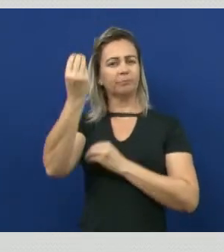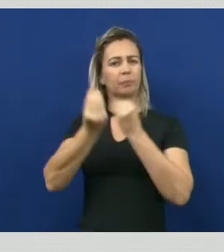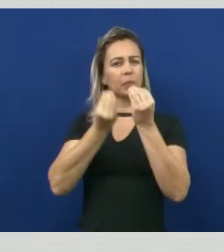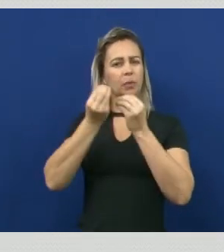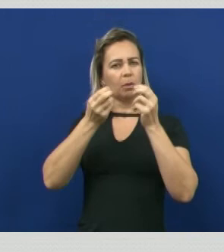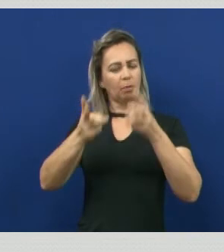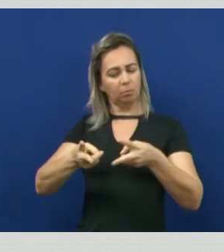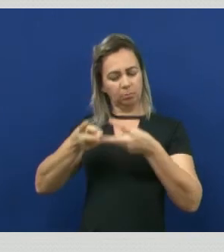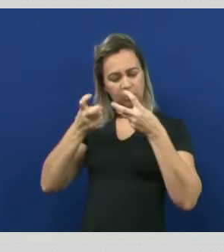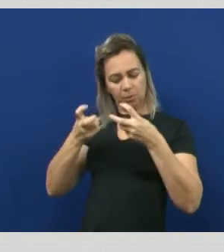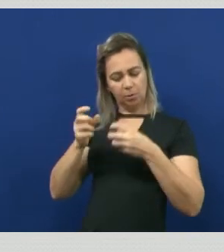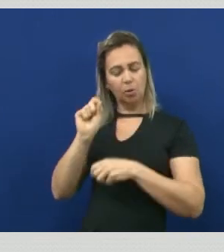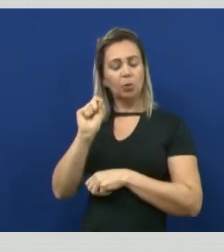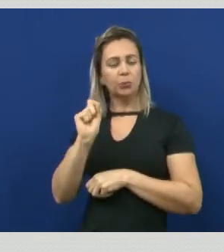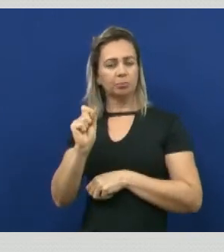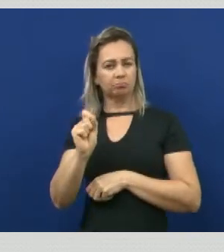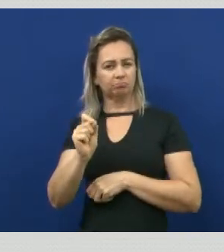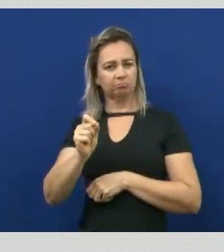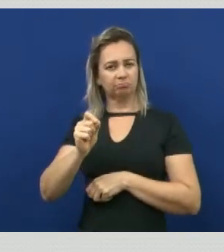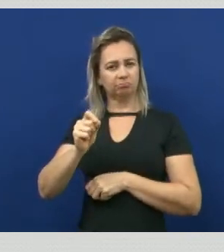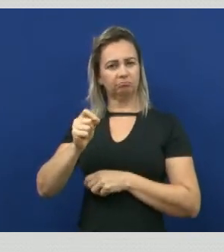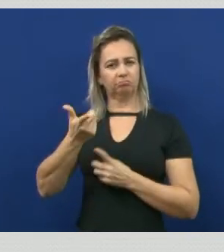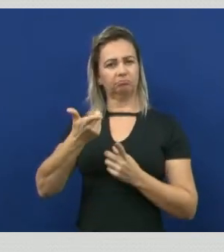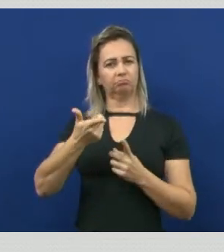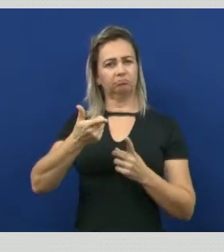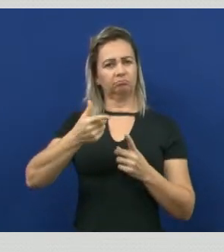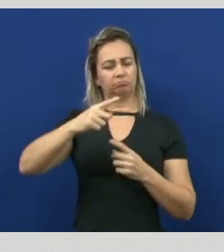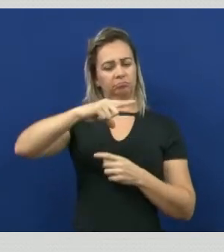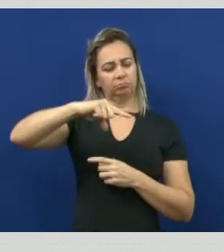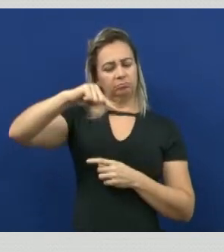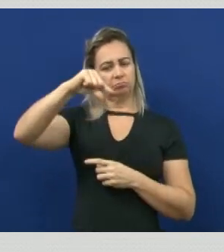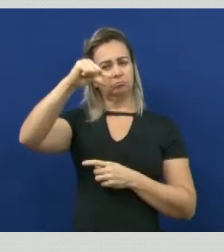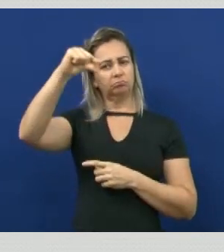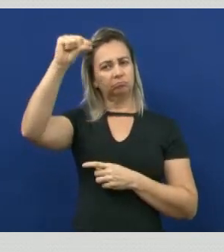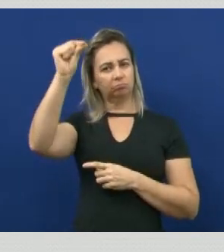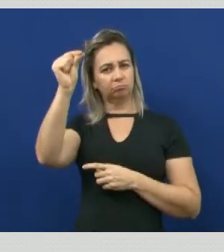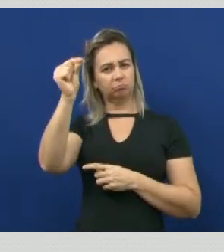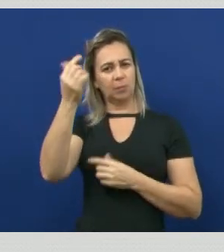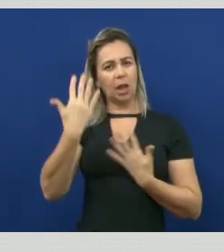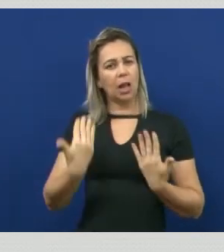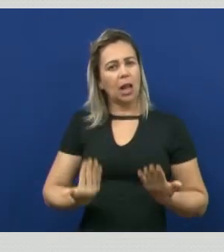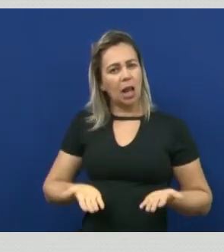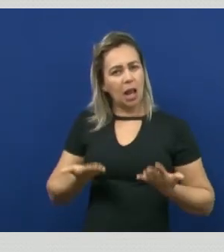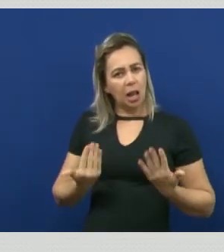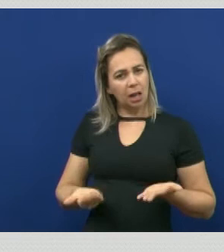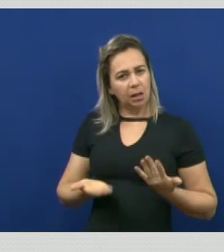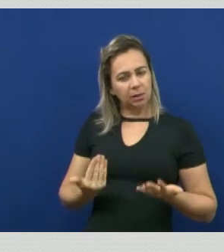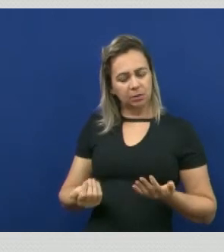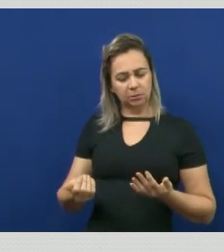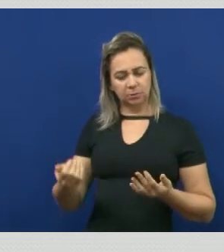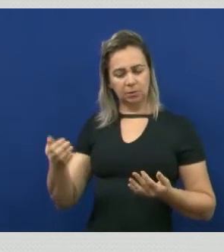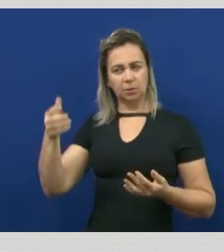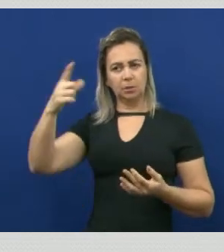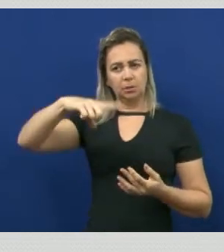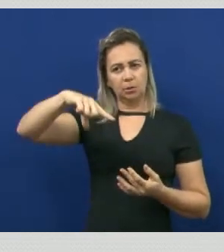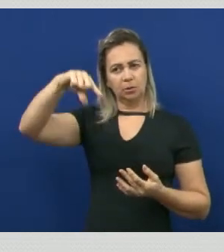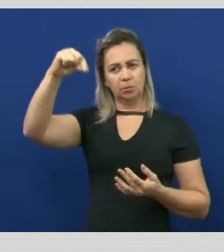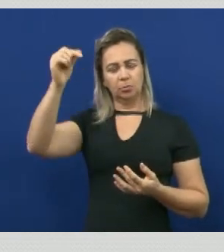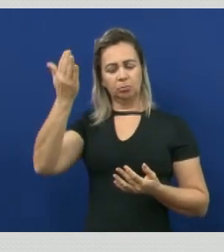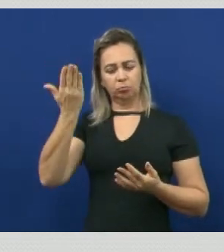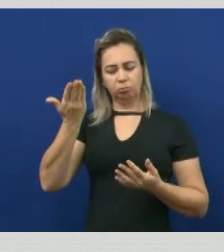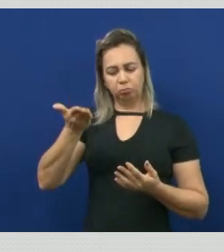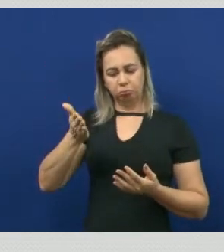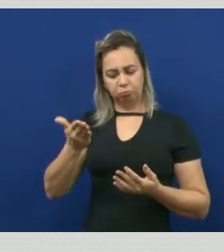observou que com a gravidade aproximadamente zero e sem o ar, os dois caíam ao mesmo tempo.